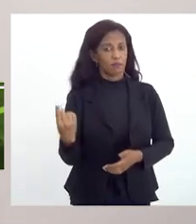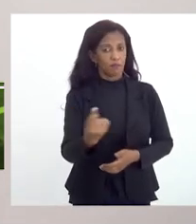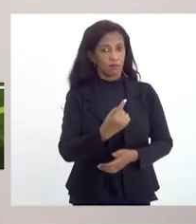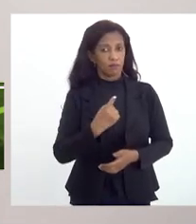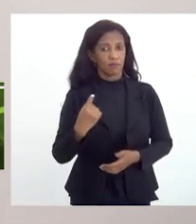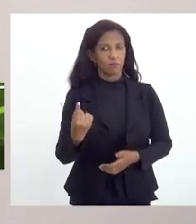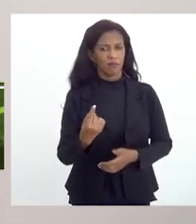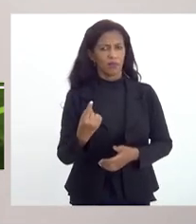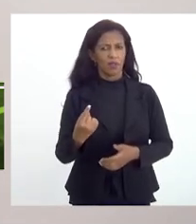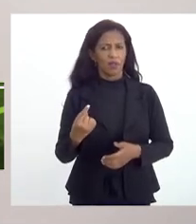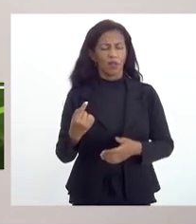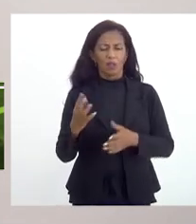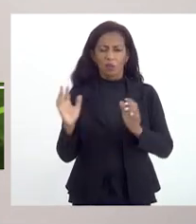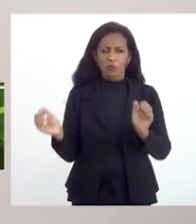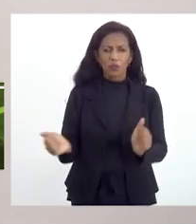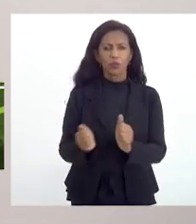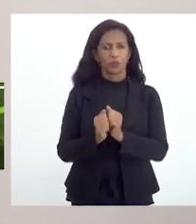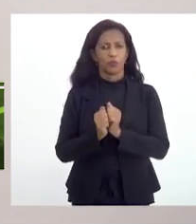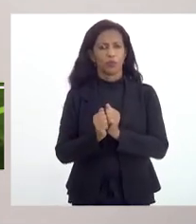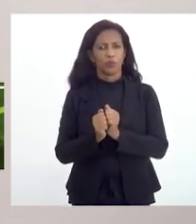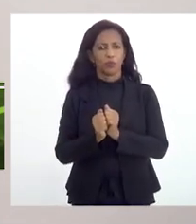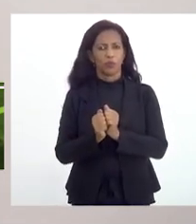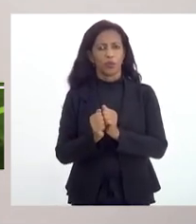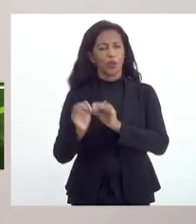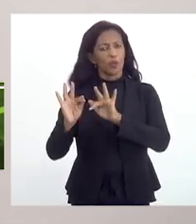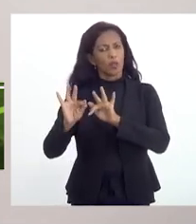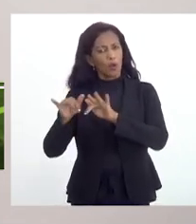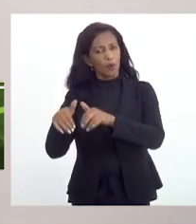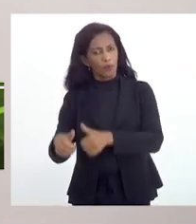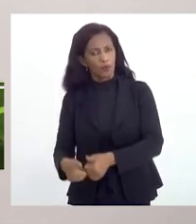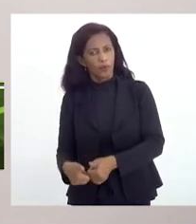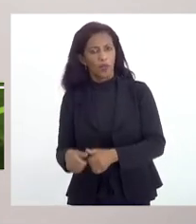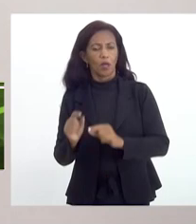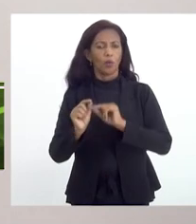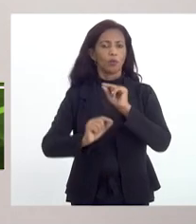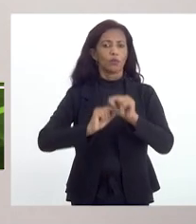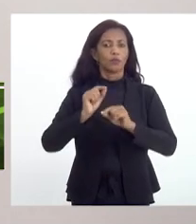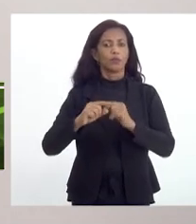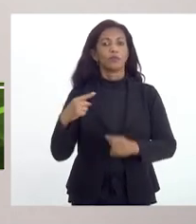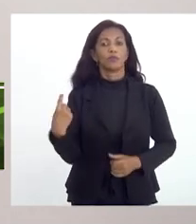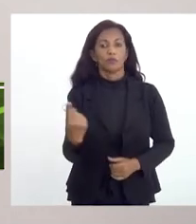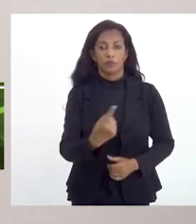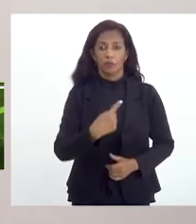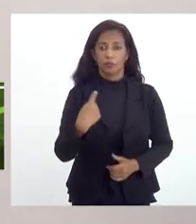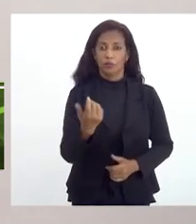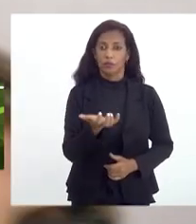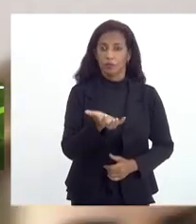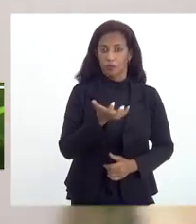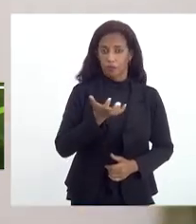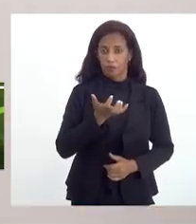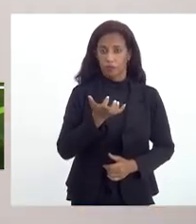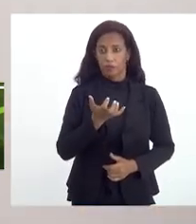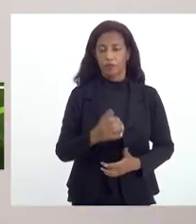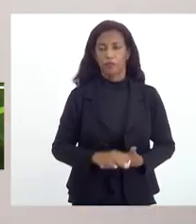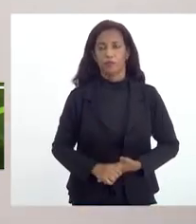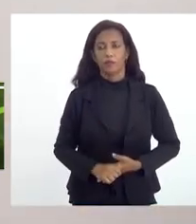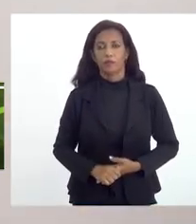estamos todos do mesmo lado. O que, ao final, o que nós queremos é, um,